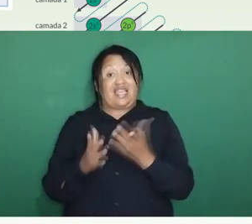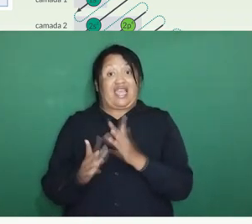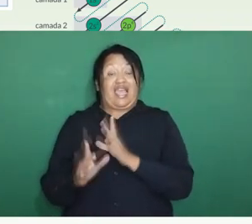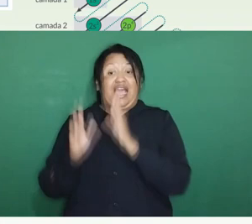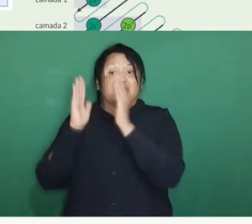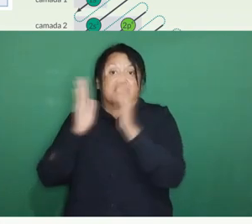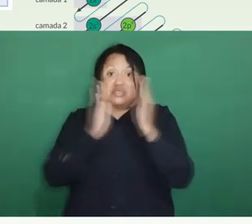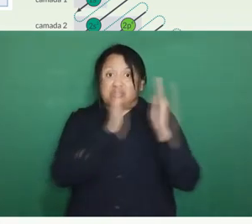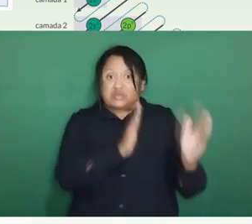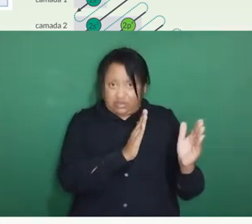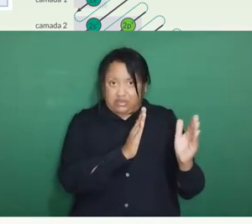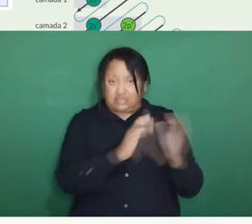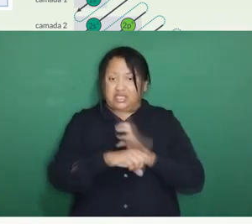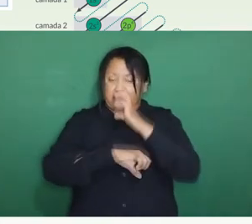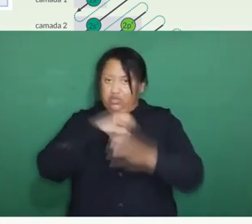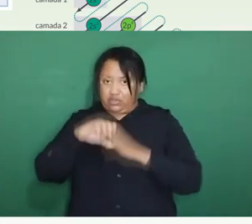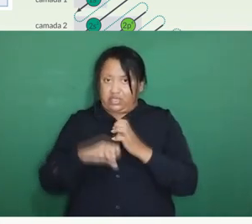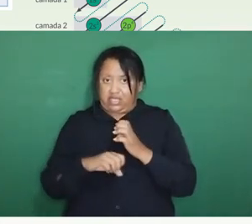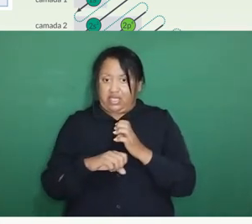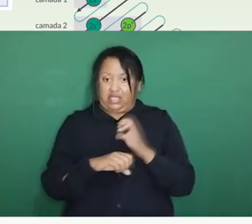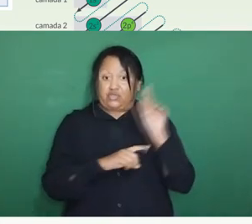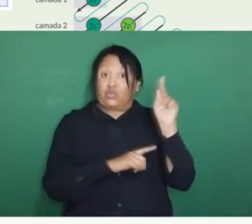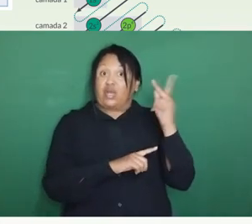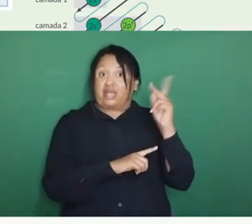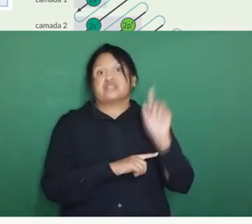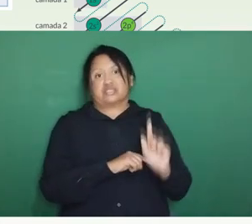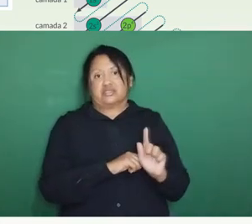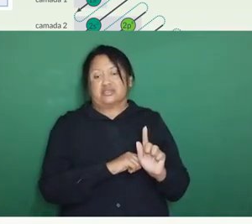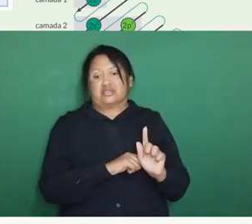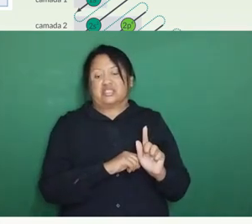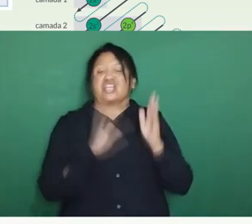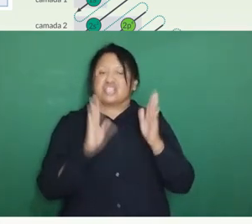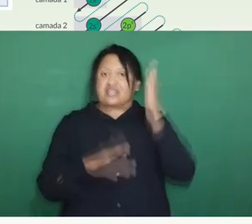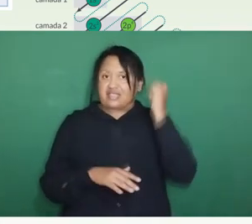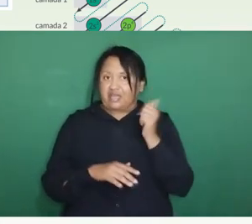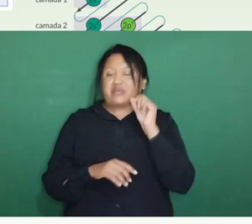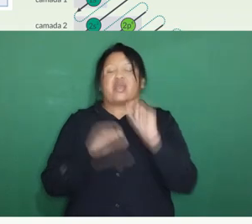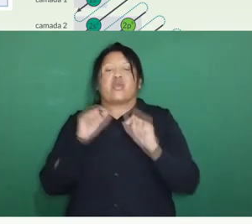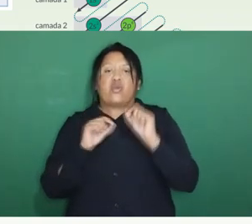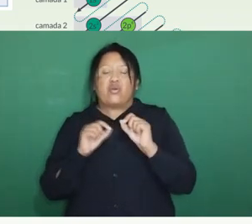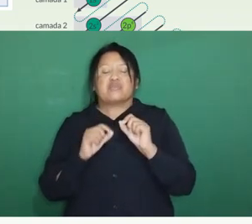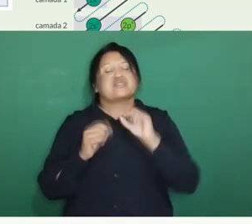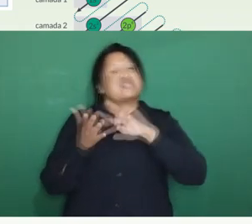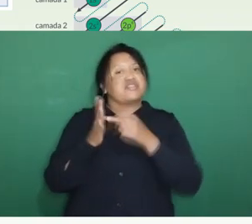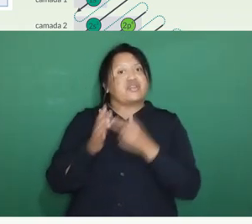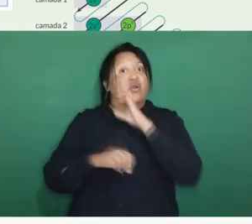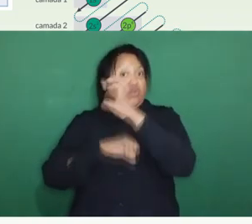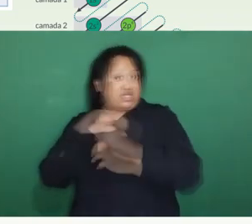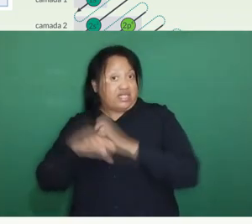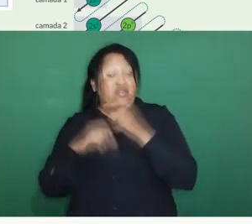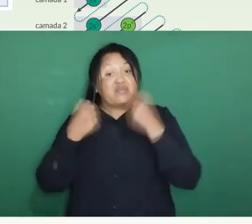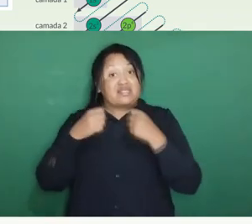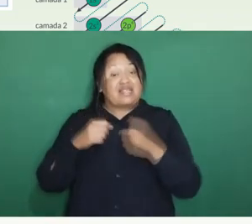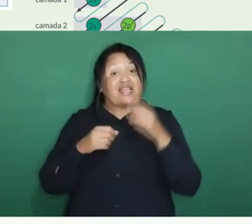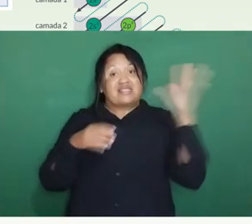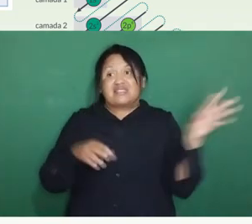eletrônica do mercúrio a gente já sabe distribuição eletrônica corresponde aos elétrons então vou